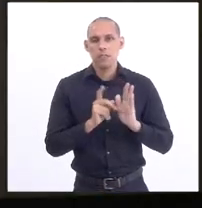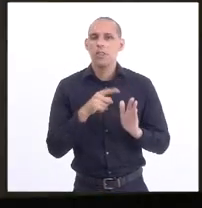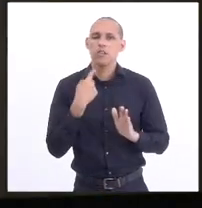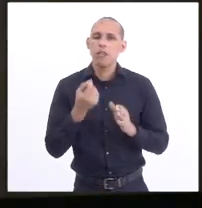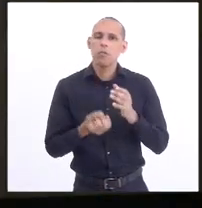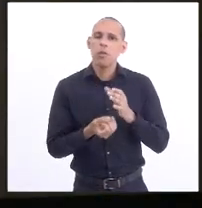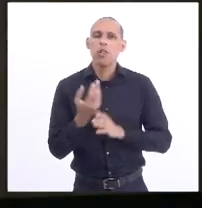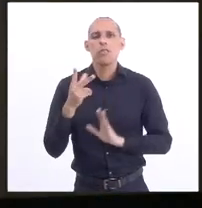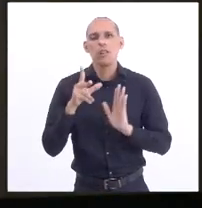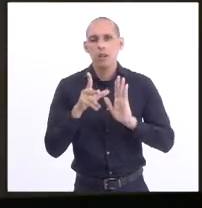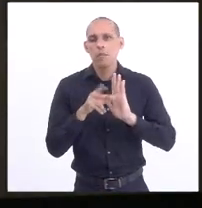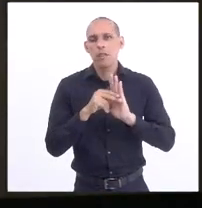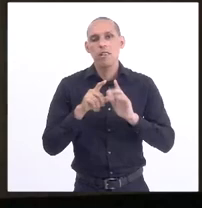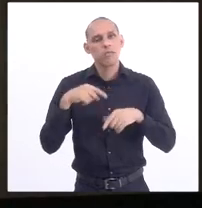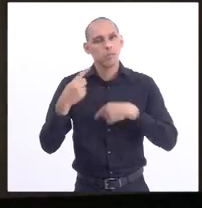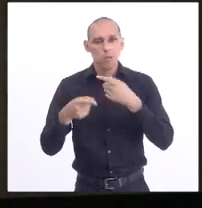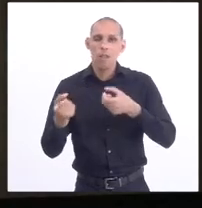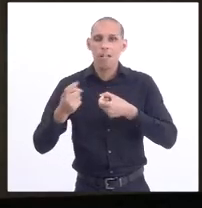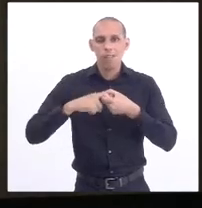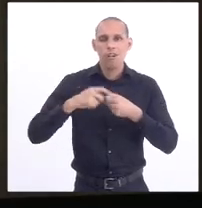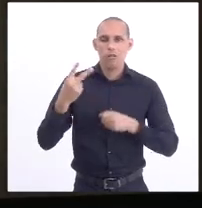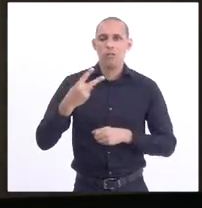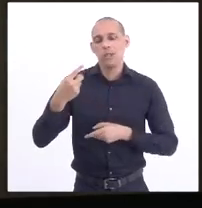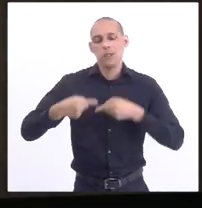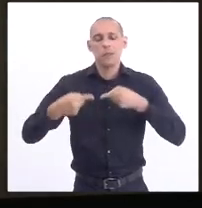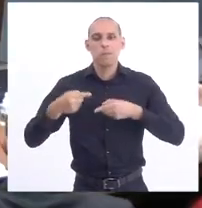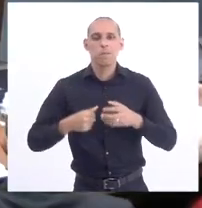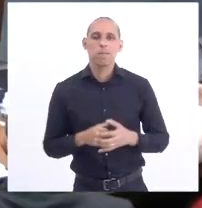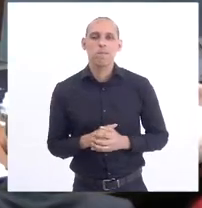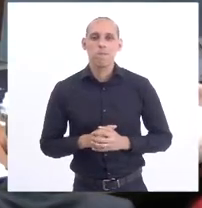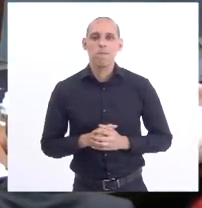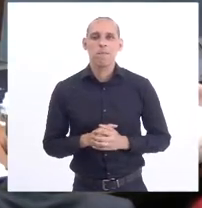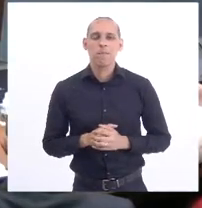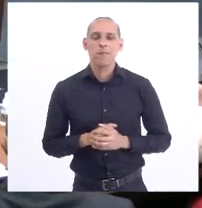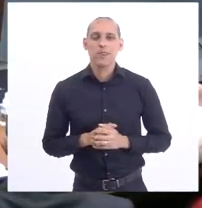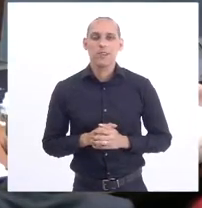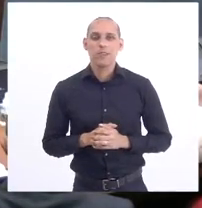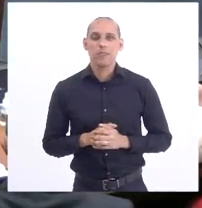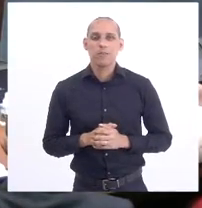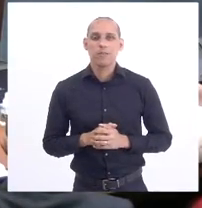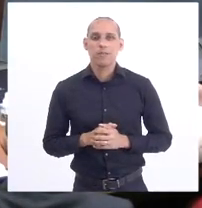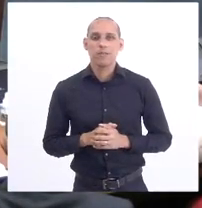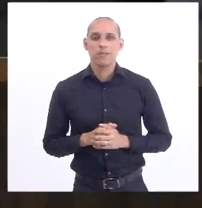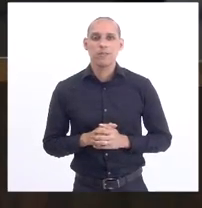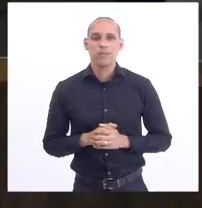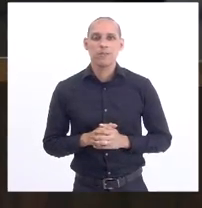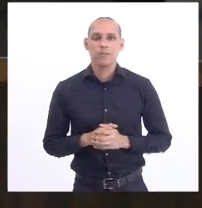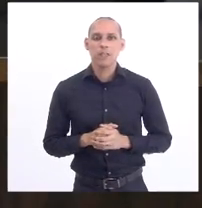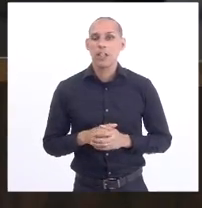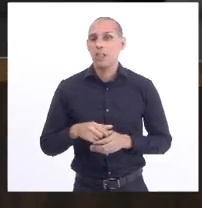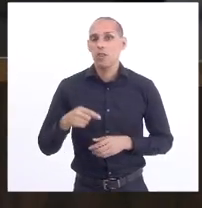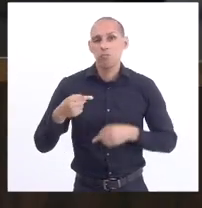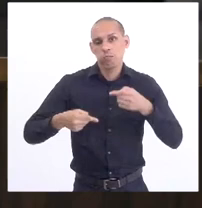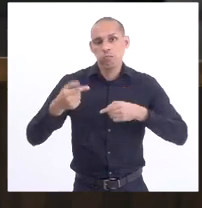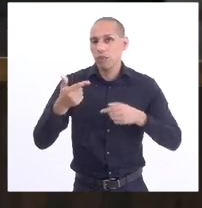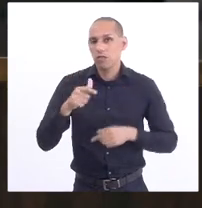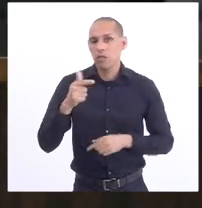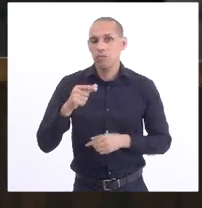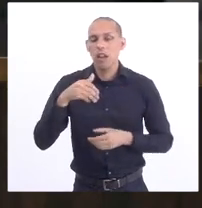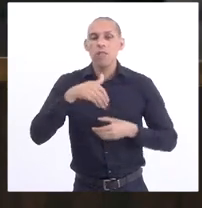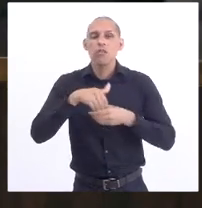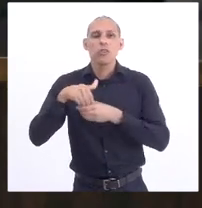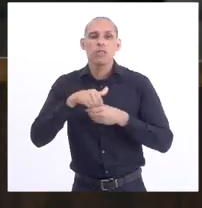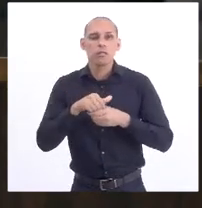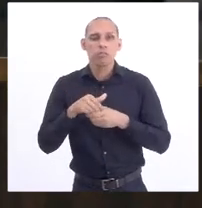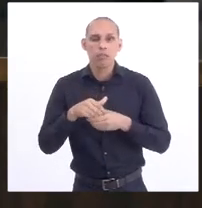produz as emendas quando voltar em segundo. Não havendo o que queira discutir, encerra a discussão. Em votação, os senhores